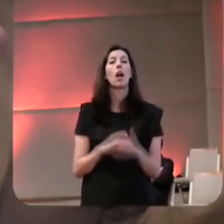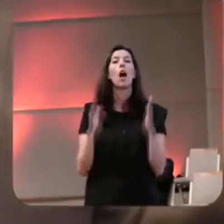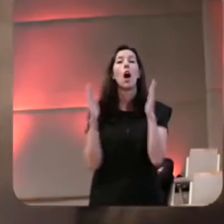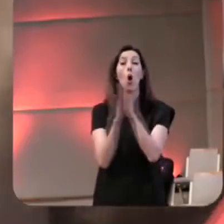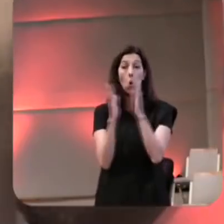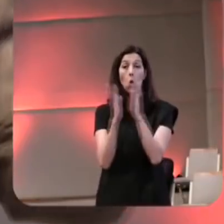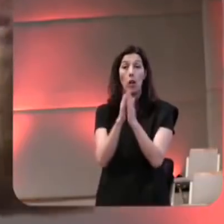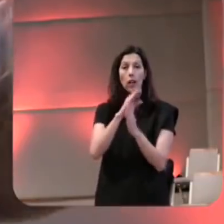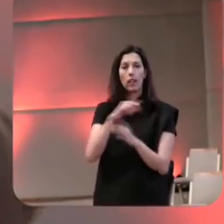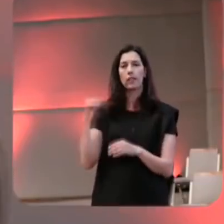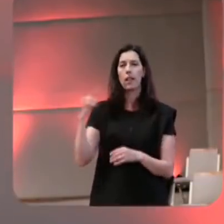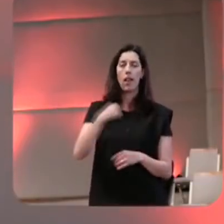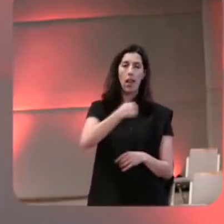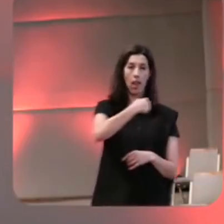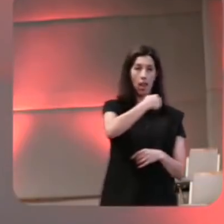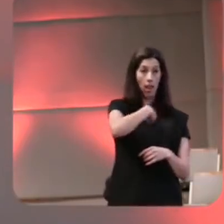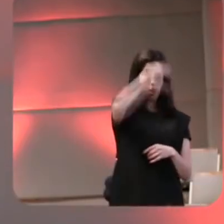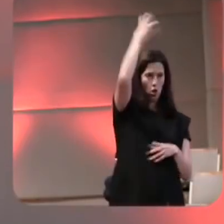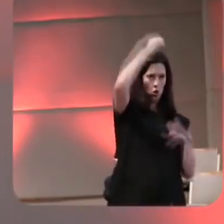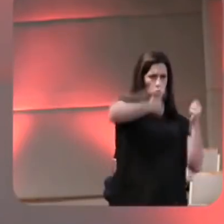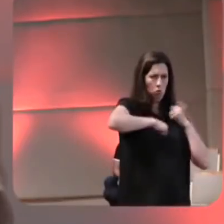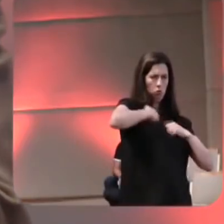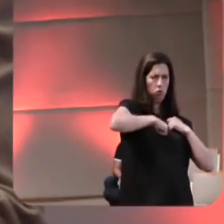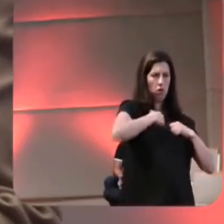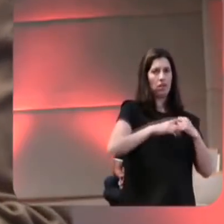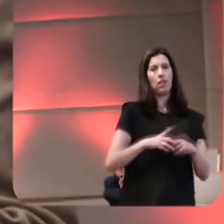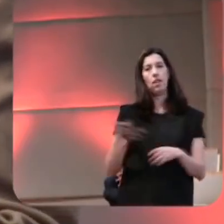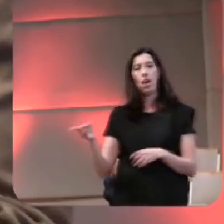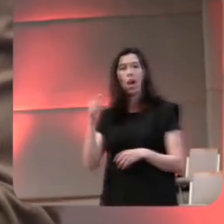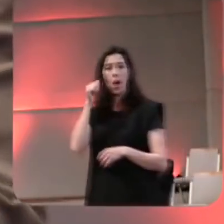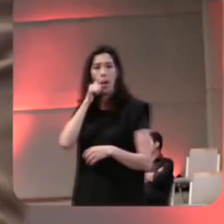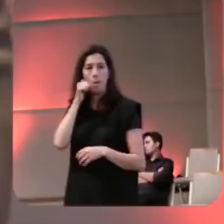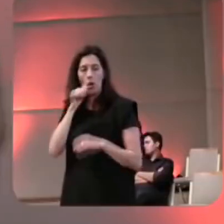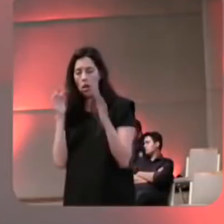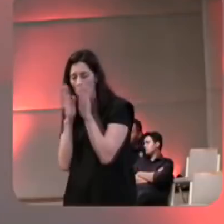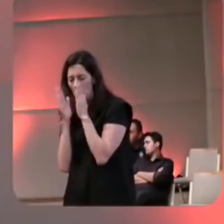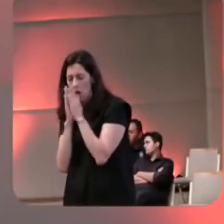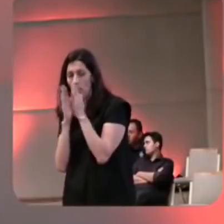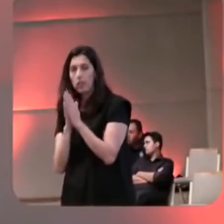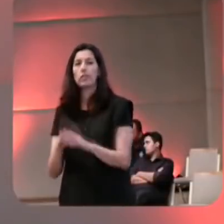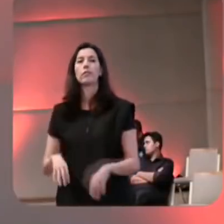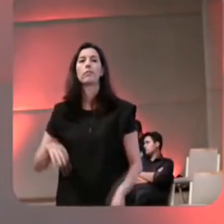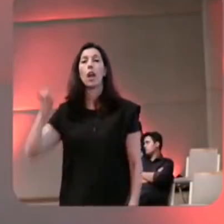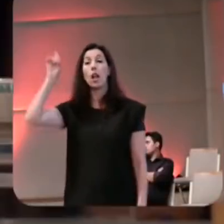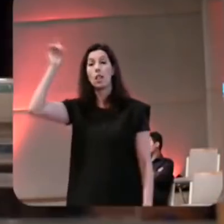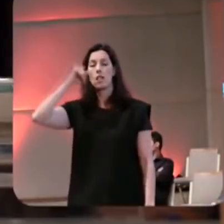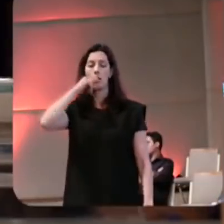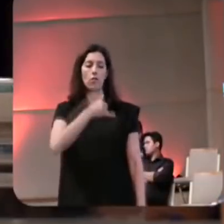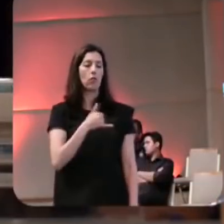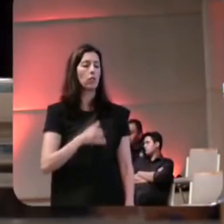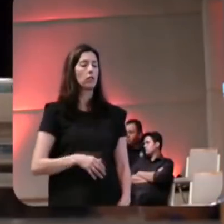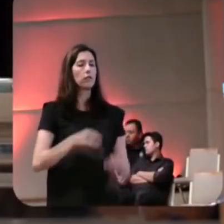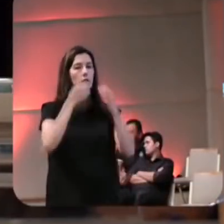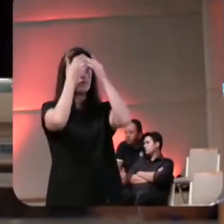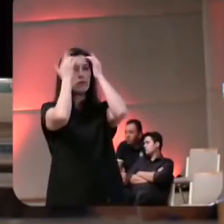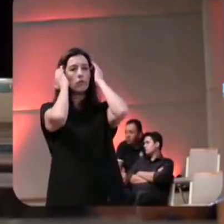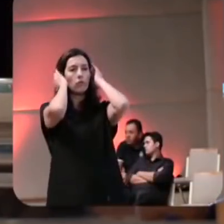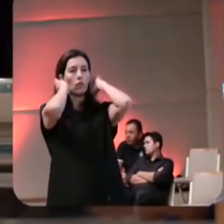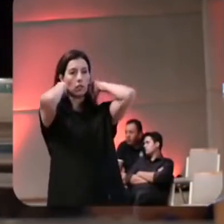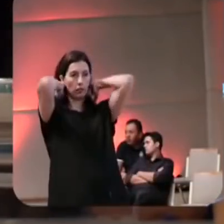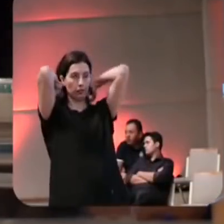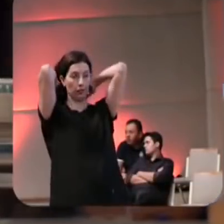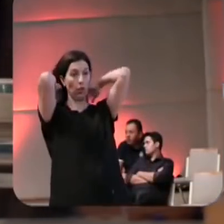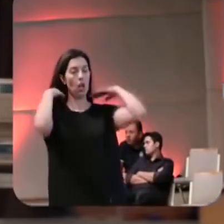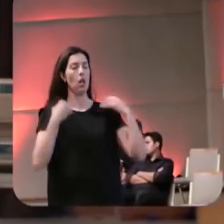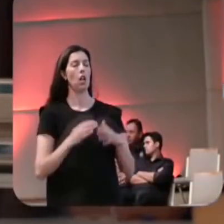né? Eu estava tomando banho, quando eu saí do banheiro, ela falou: Deus falou comigo. A palavra que ele me deu foi a seguinte: não andeis ansiosos